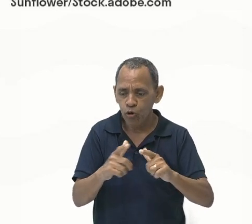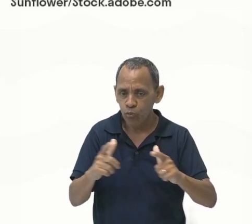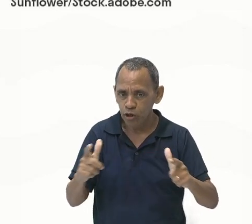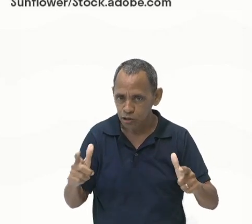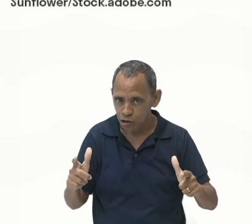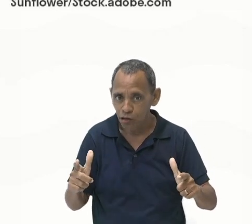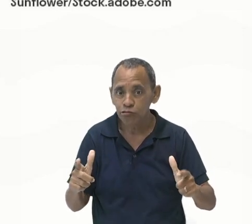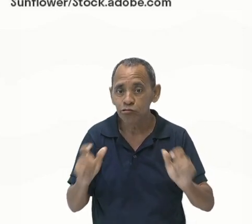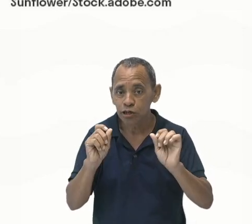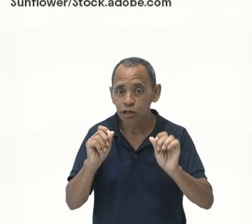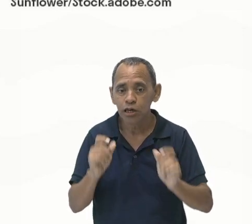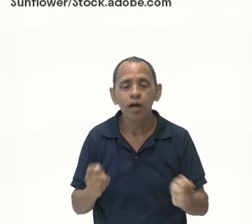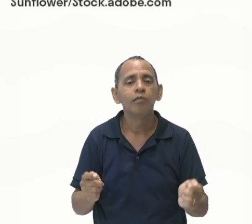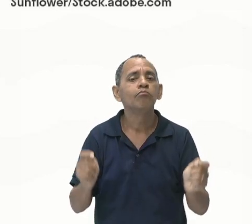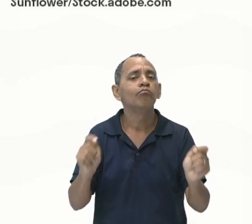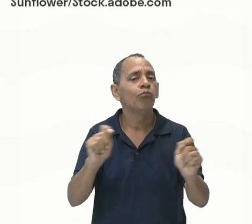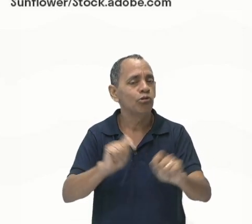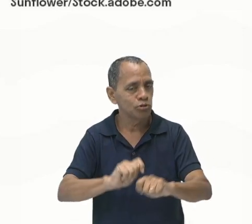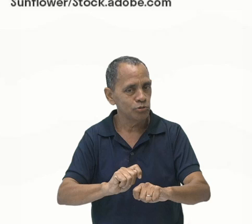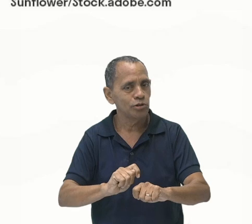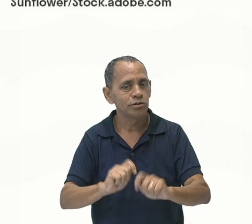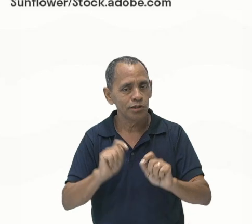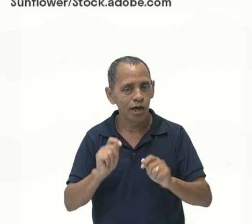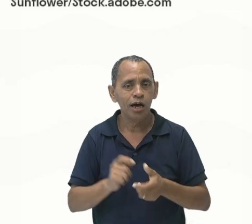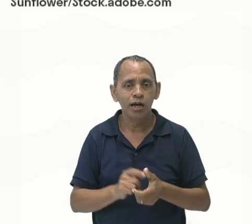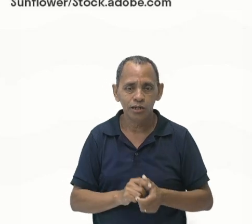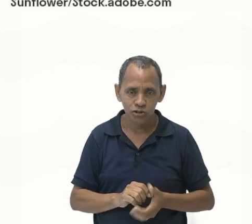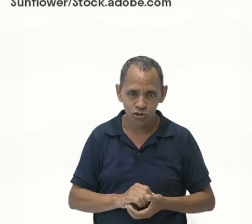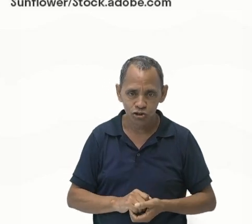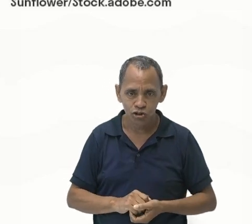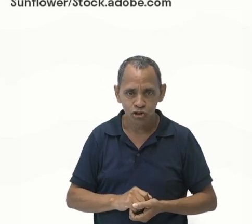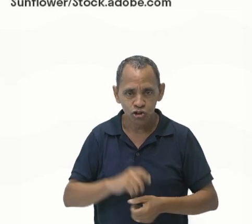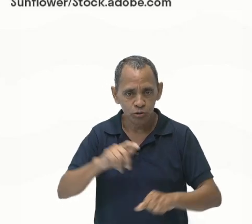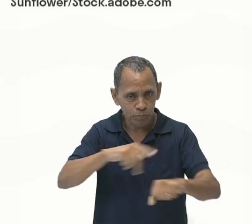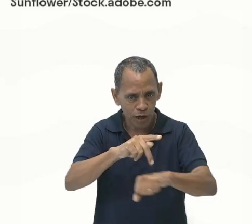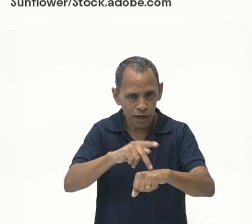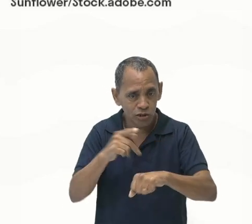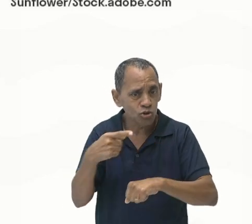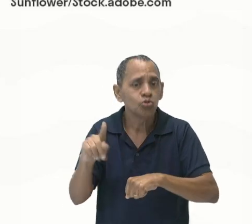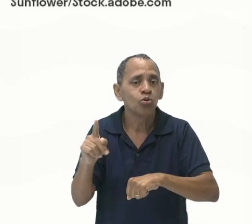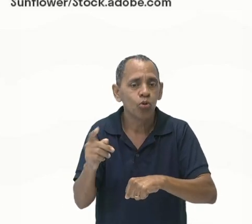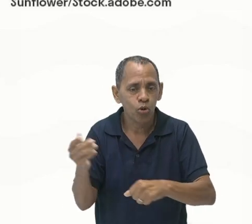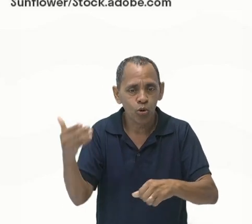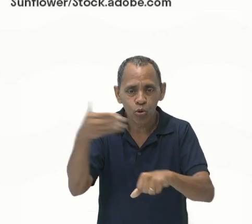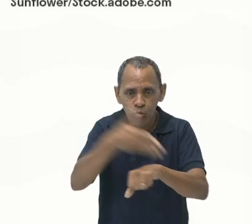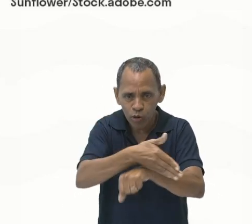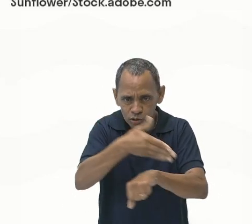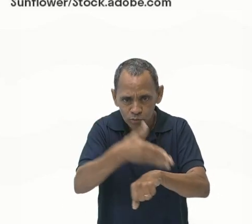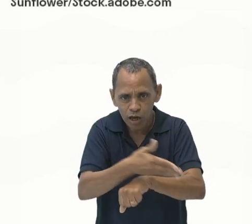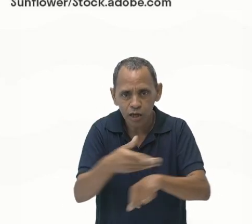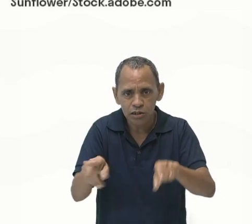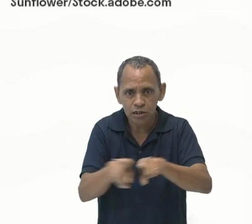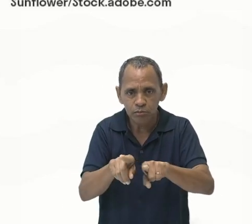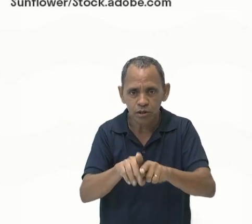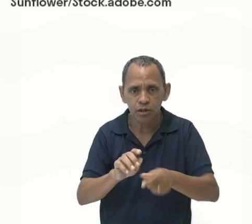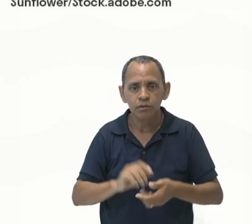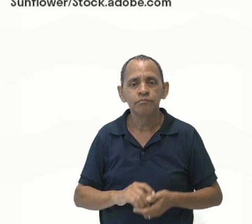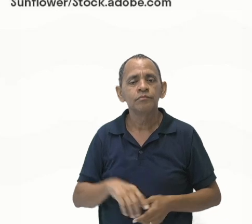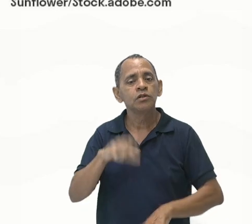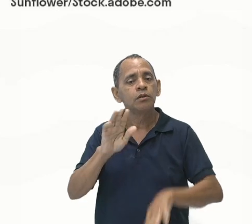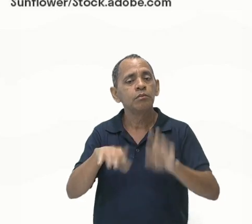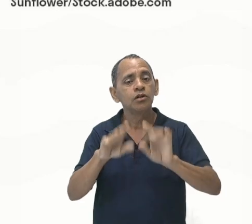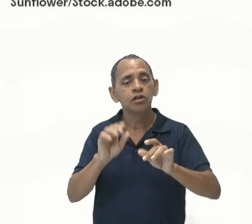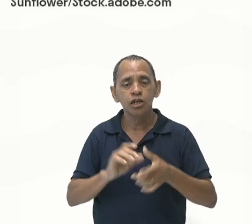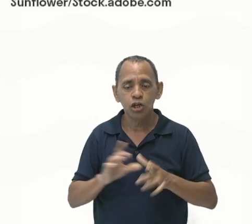econômico vai aumentando ali a possibilidade de uma maior união. Mas isso depende muito também da vontade política, depende